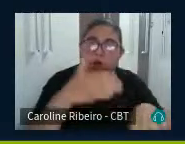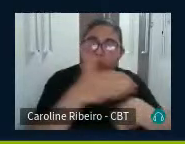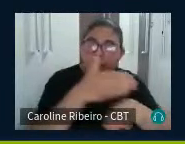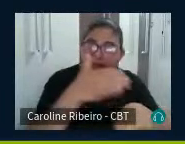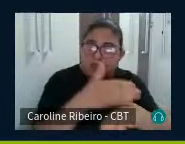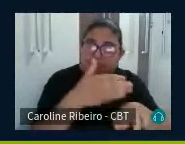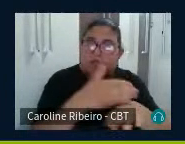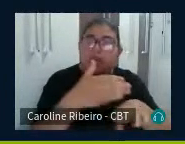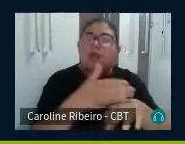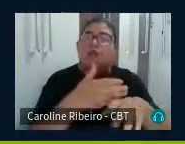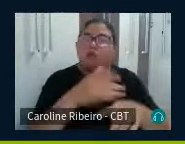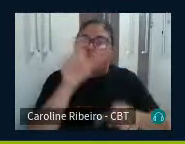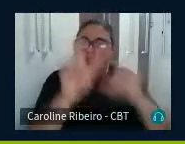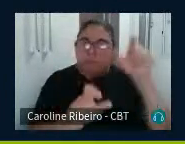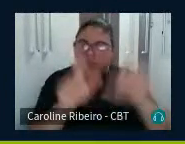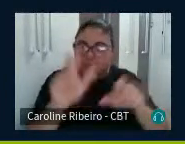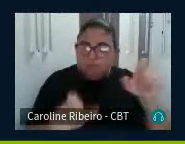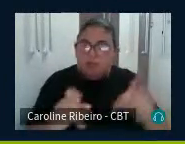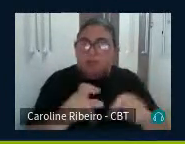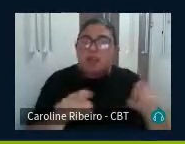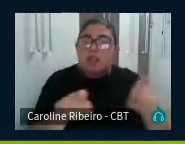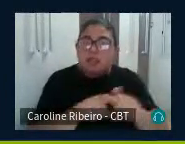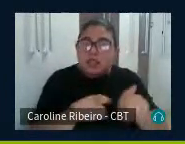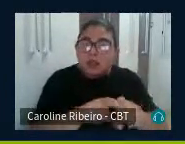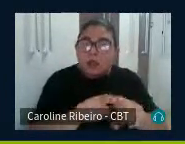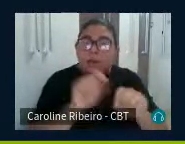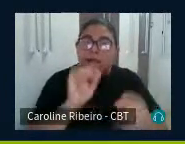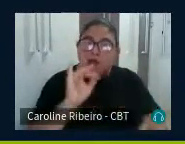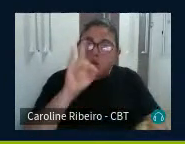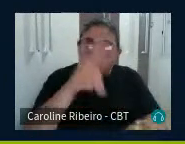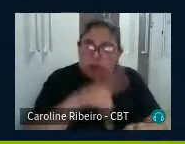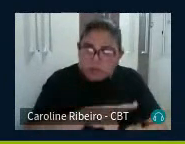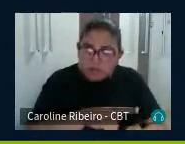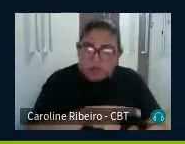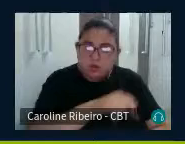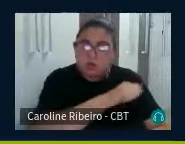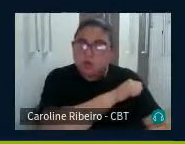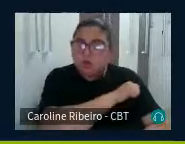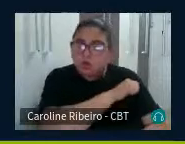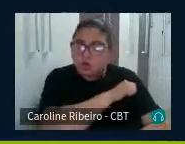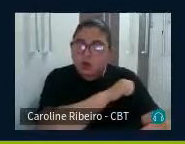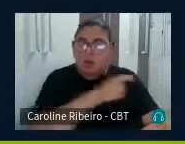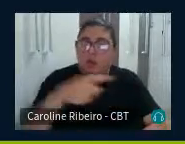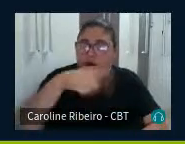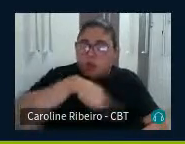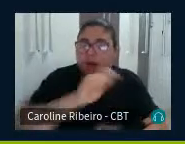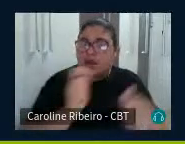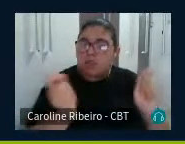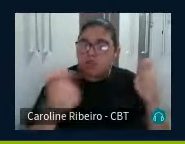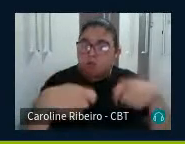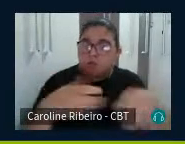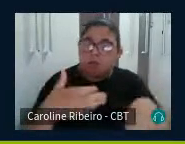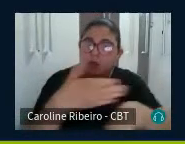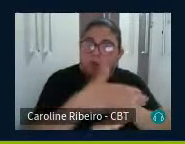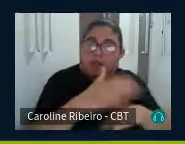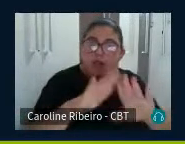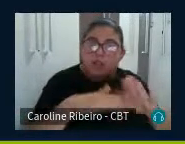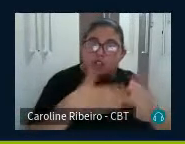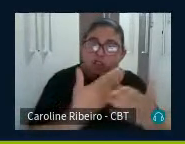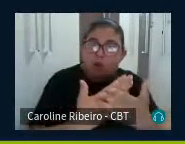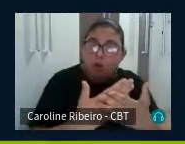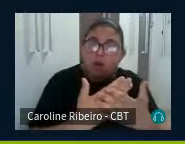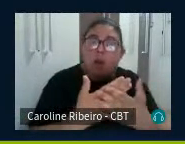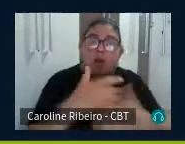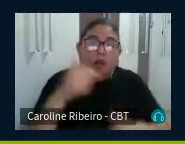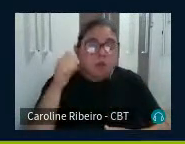a permanência e o êxito de nossos alunos, para que eles passem pela escola e tenham